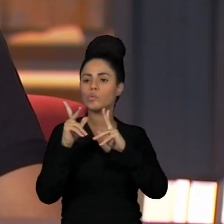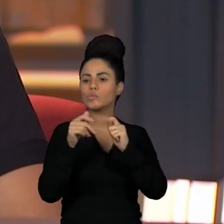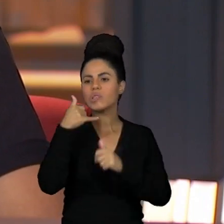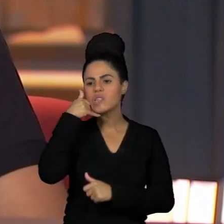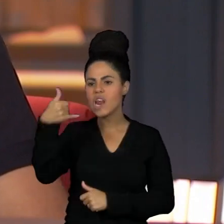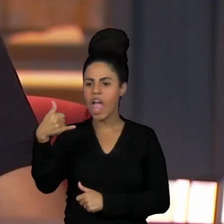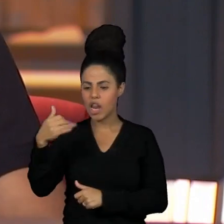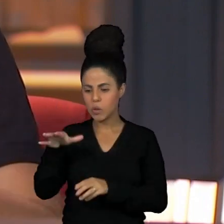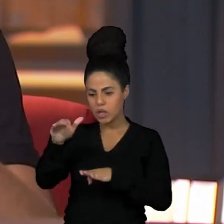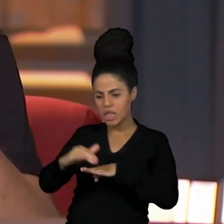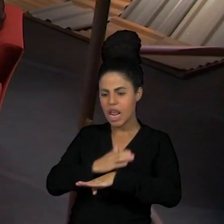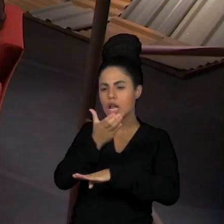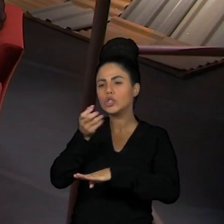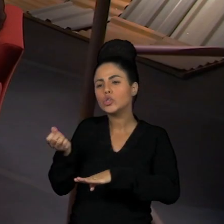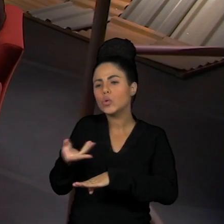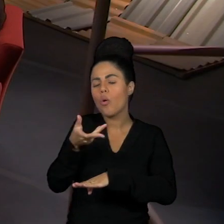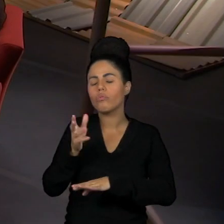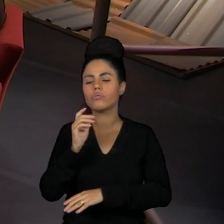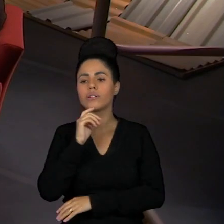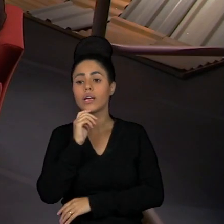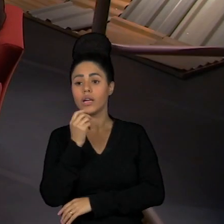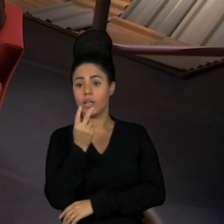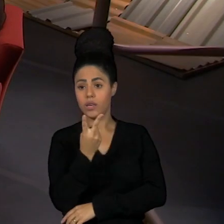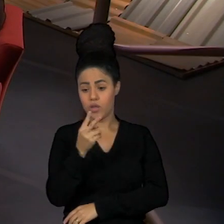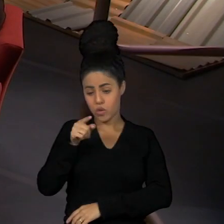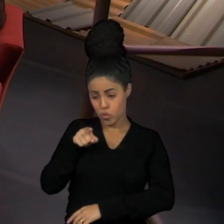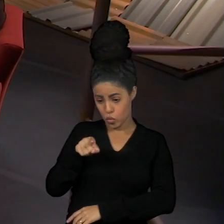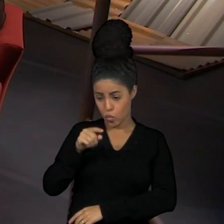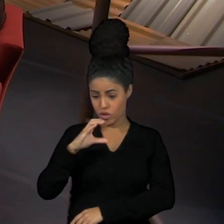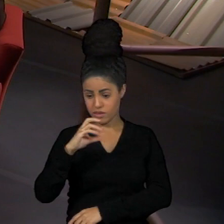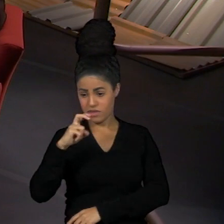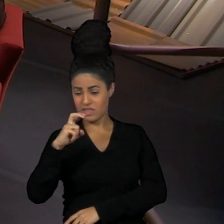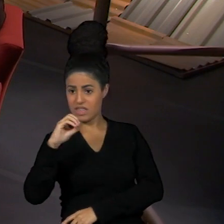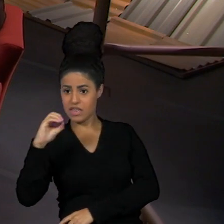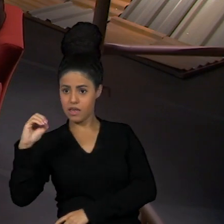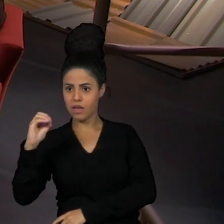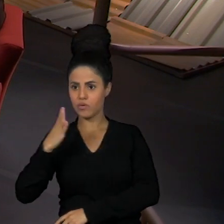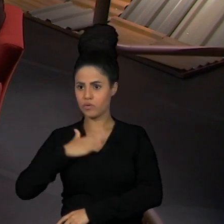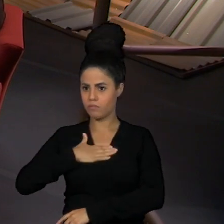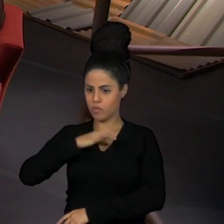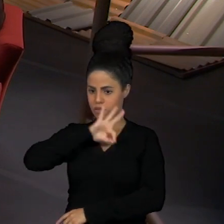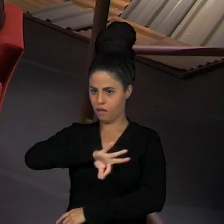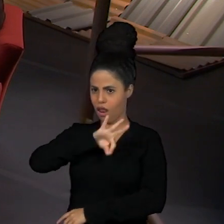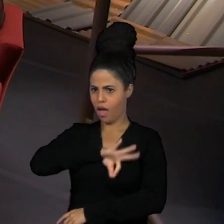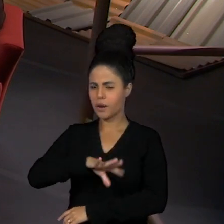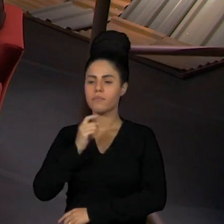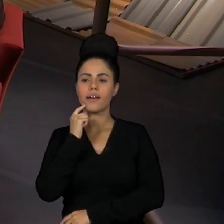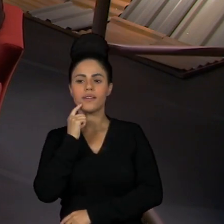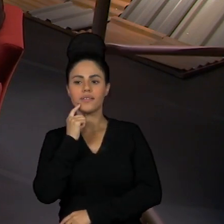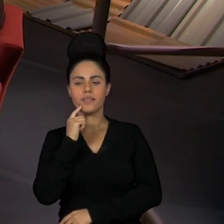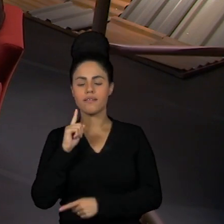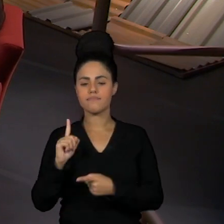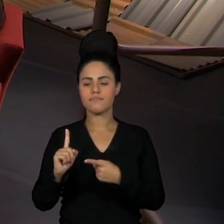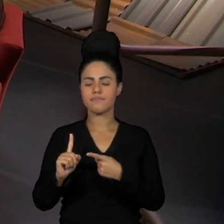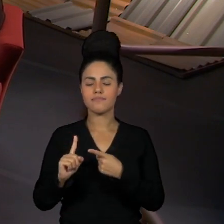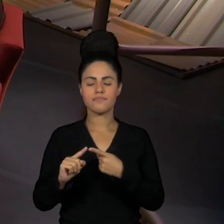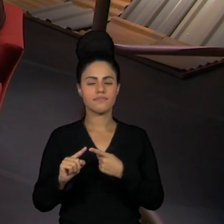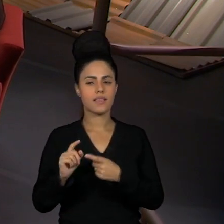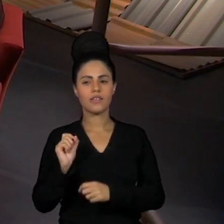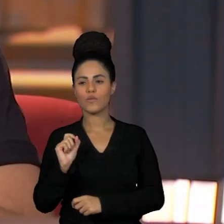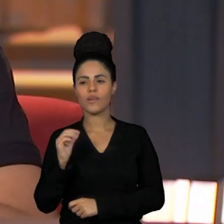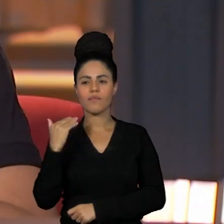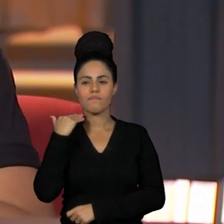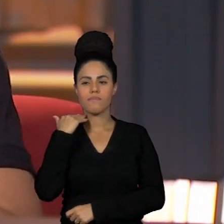negócio estranho, porque assim, meu salário era 2.500. Aí as armadilhas do banco. Meu cheque especial era